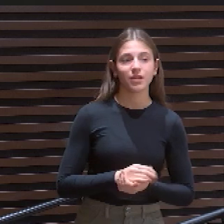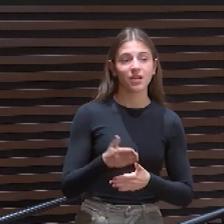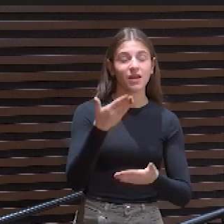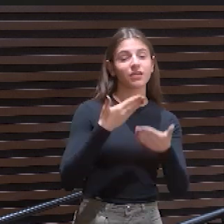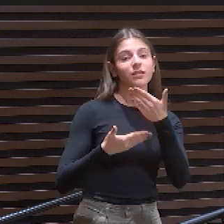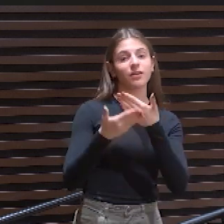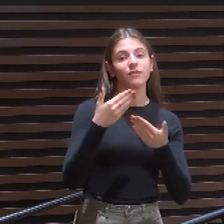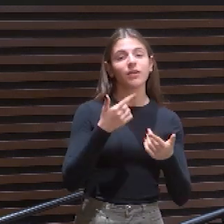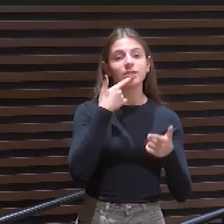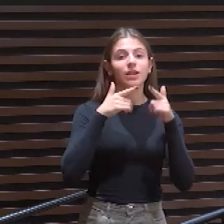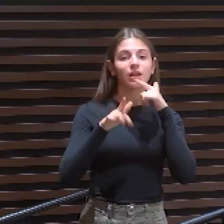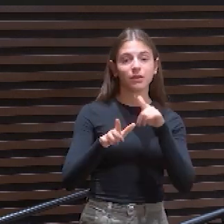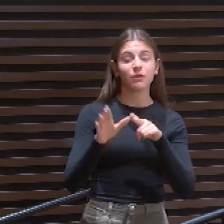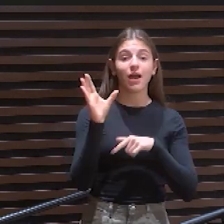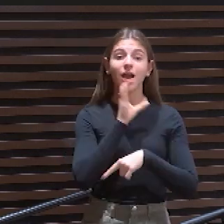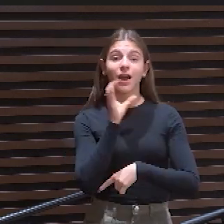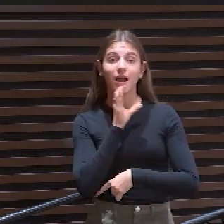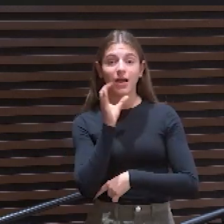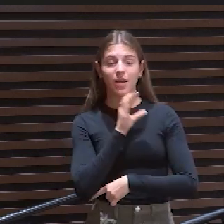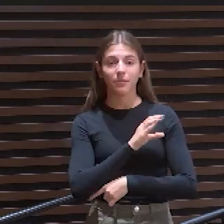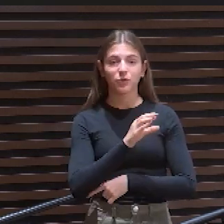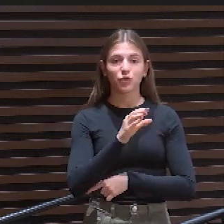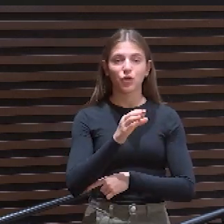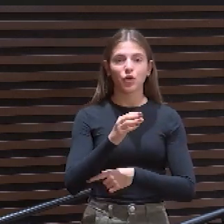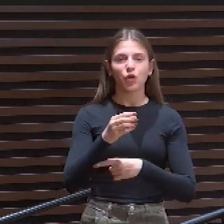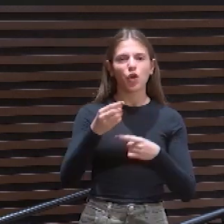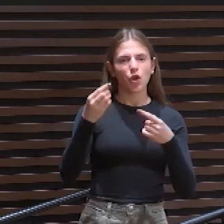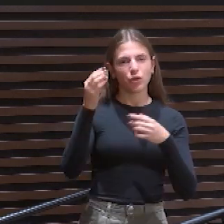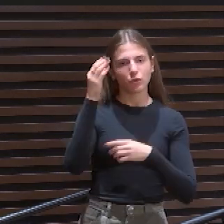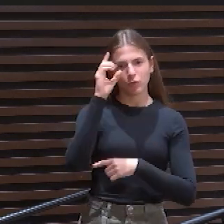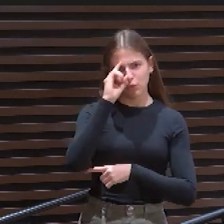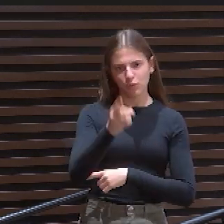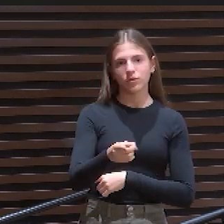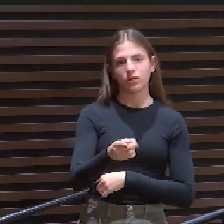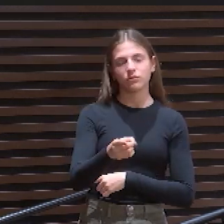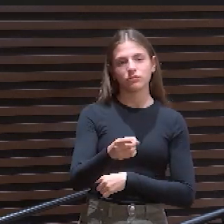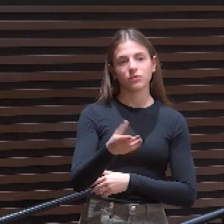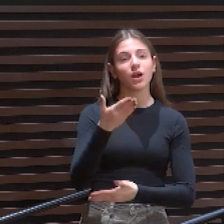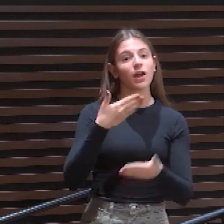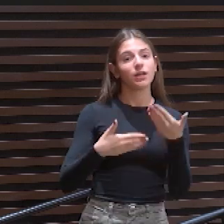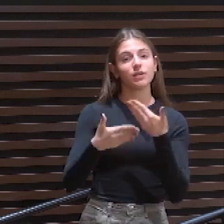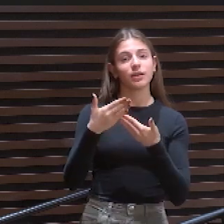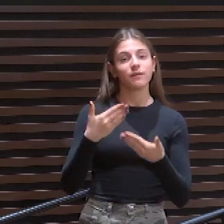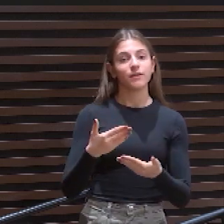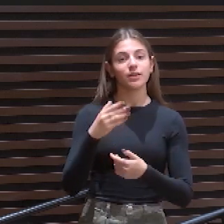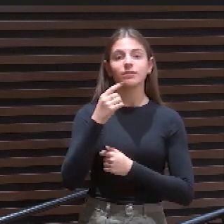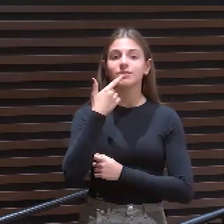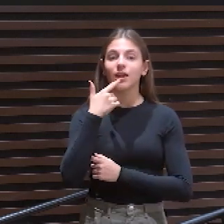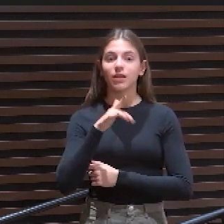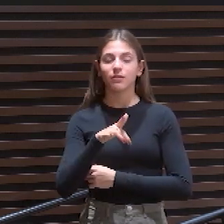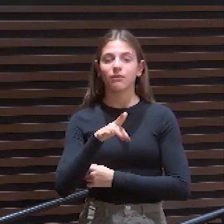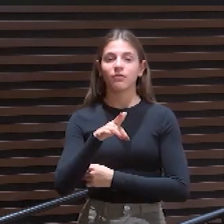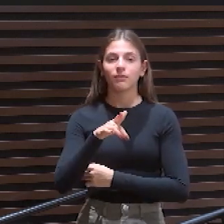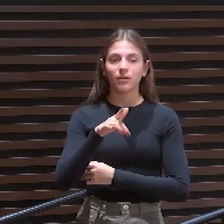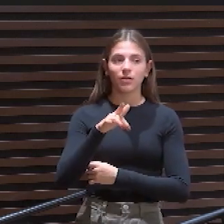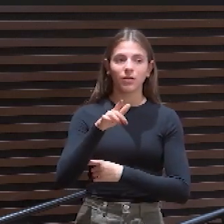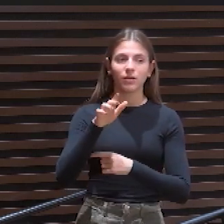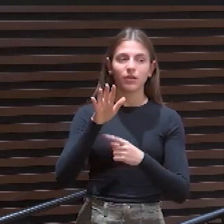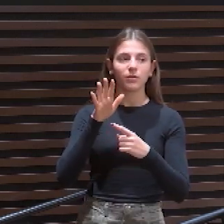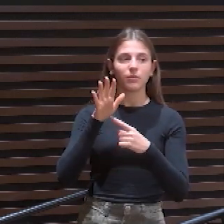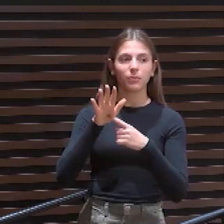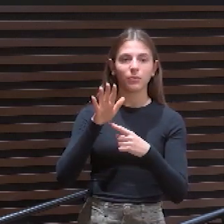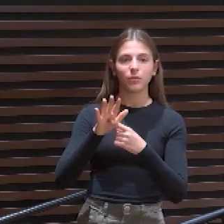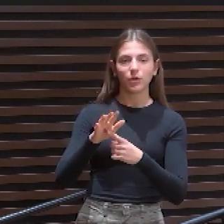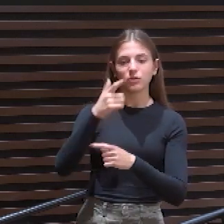língua apressadamente condeno. Por meio da língua exerço a minha investidura de